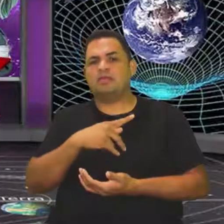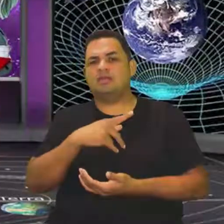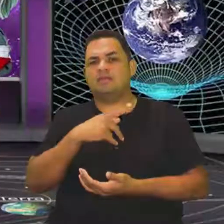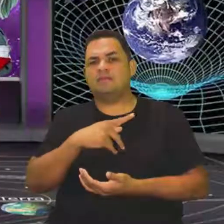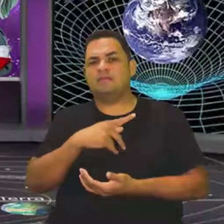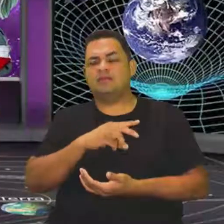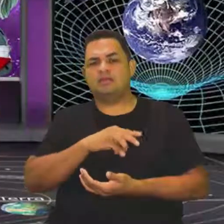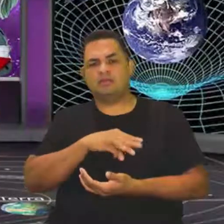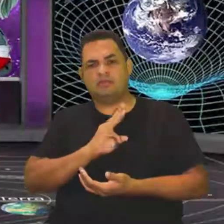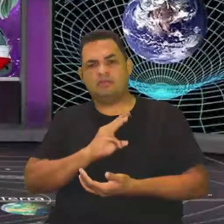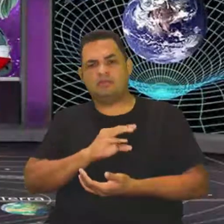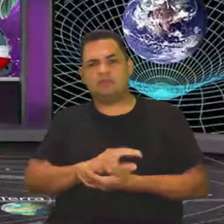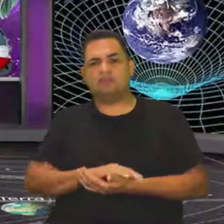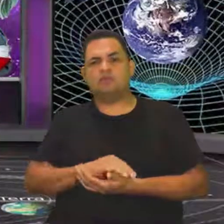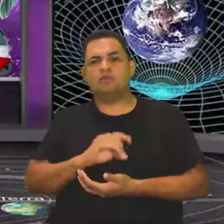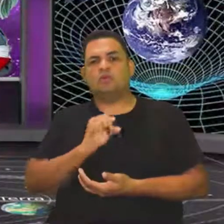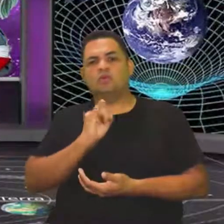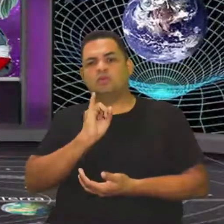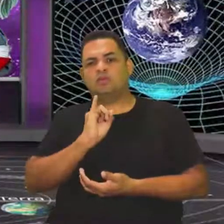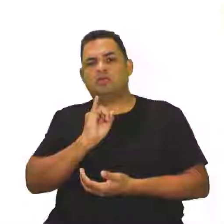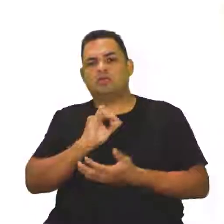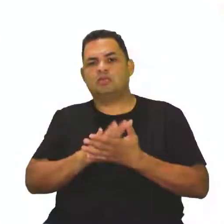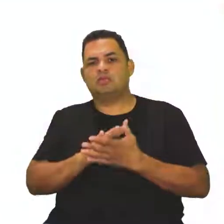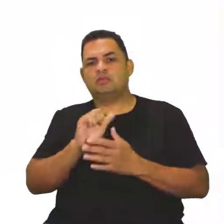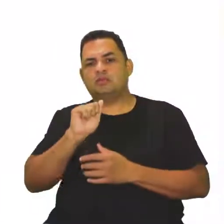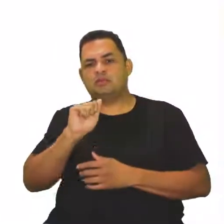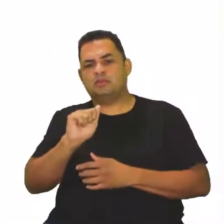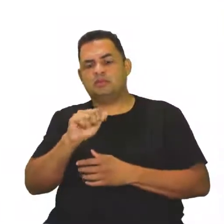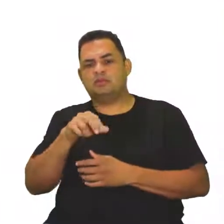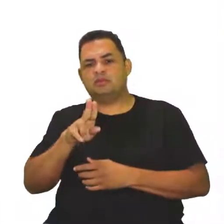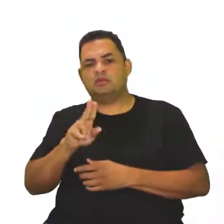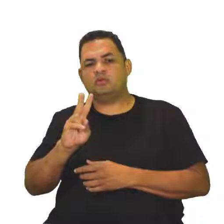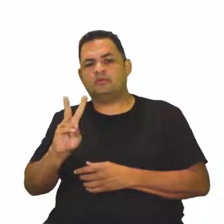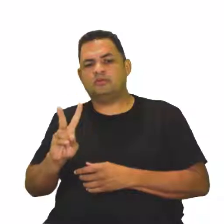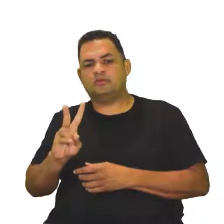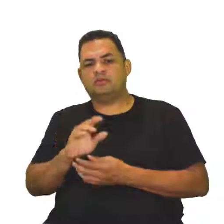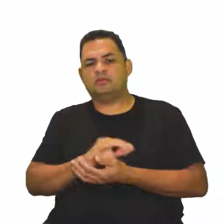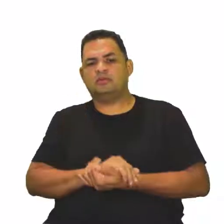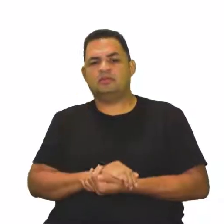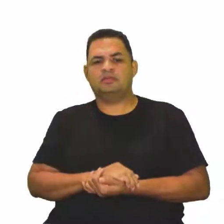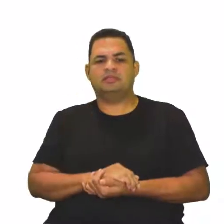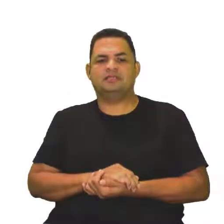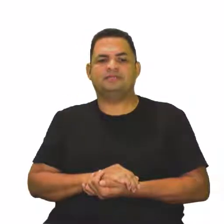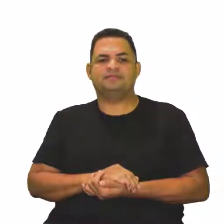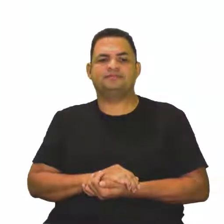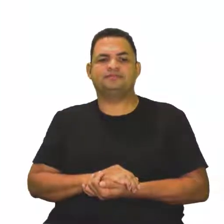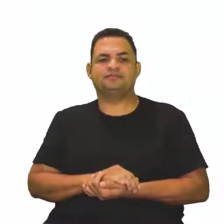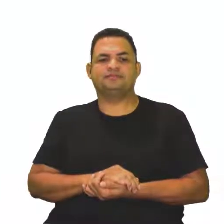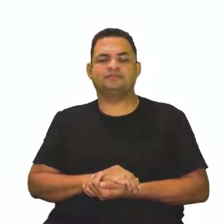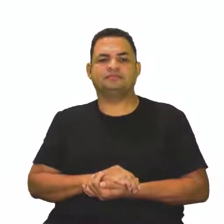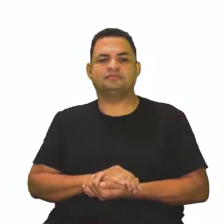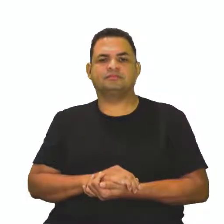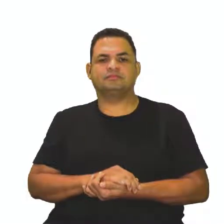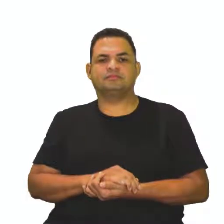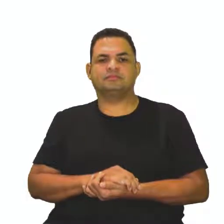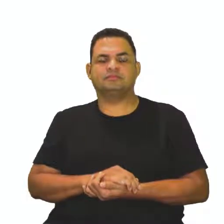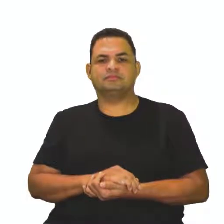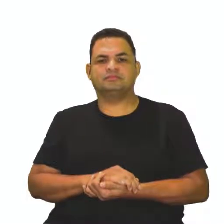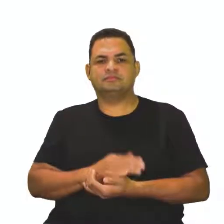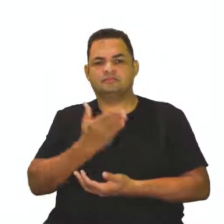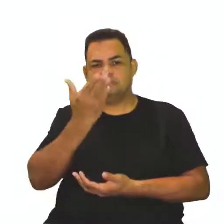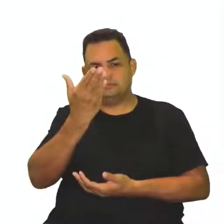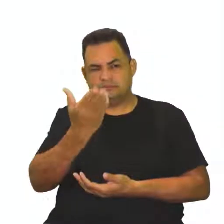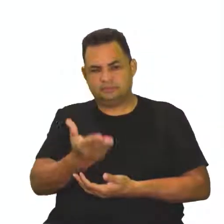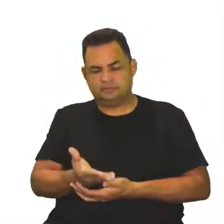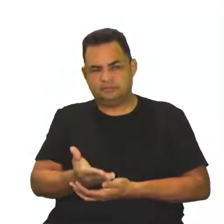de tensão, ok? Vejam lá, olha só. Então tá ali, ó. Potência, watts, corrente,